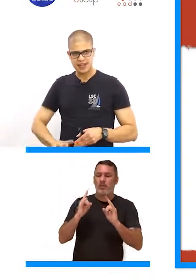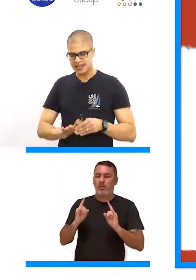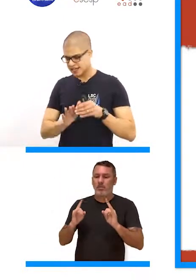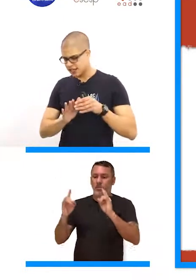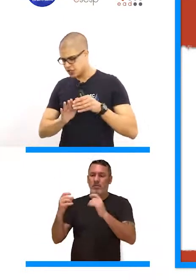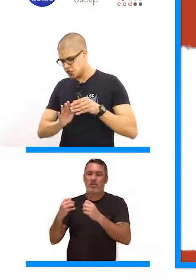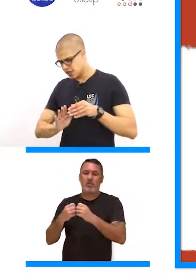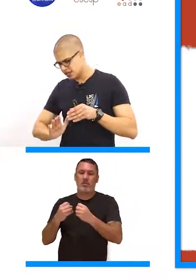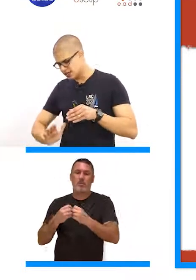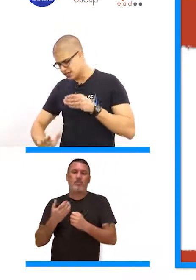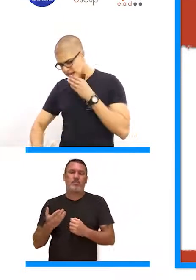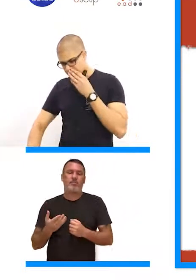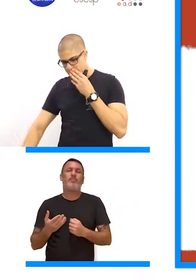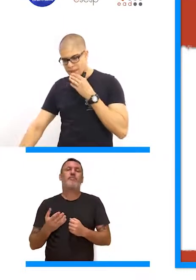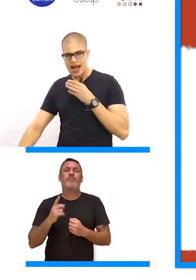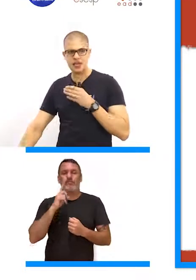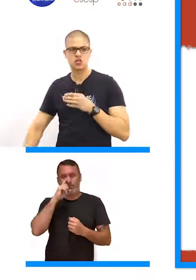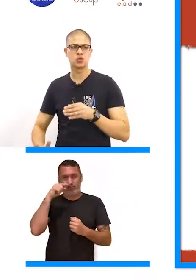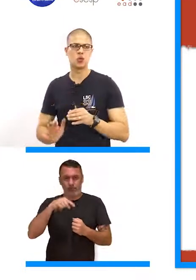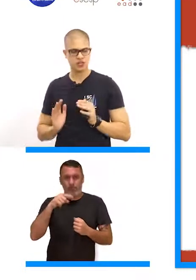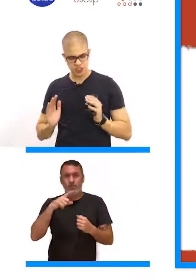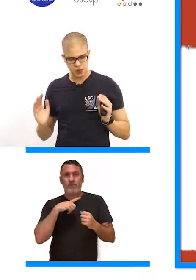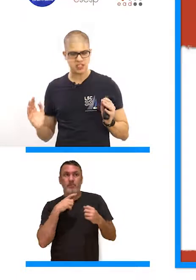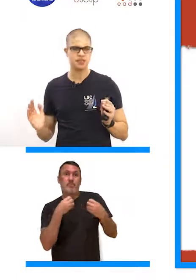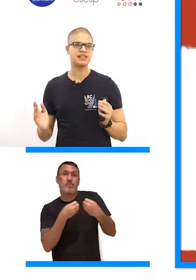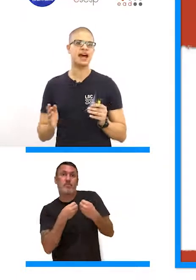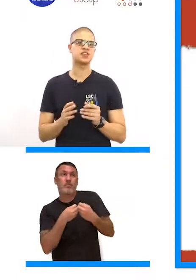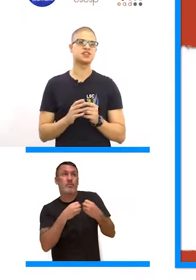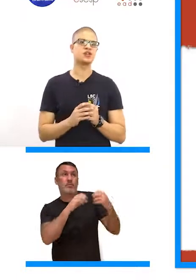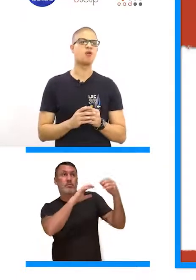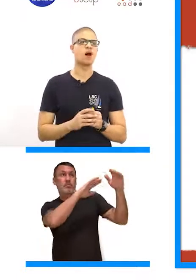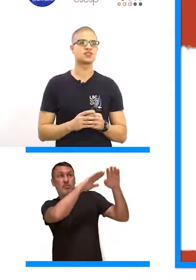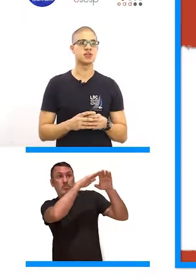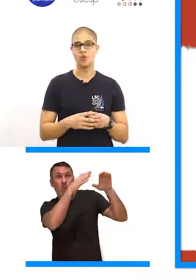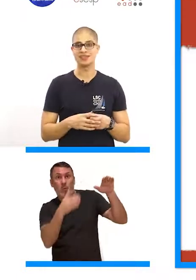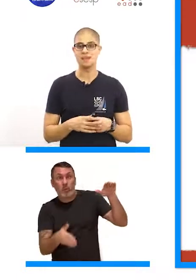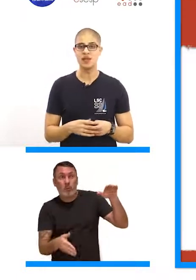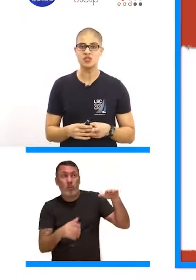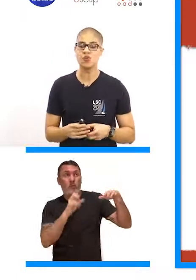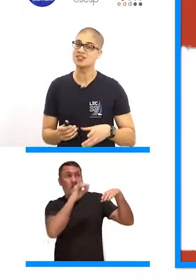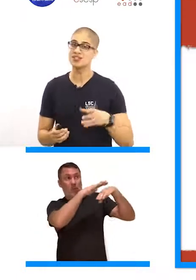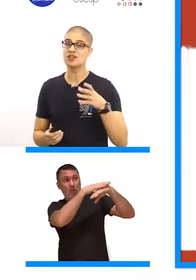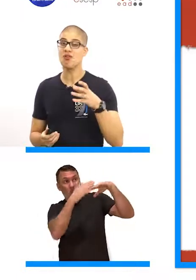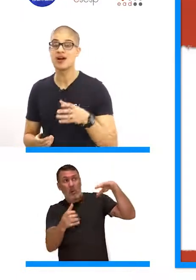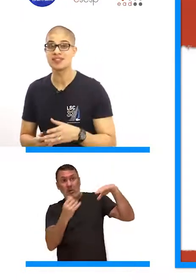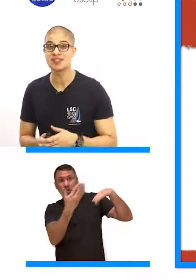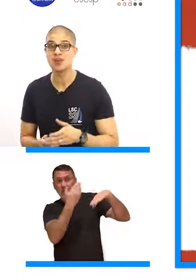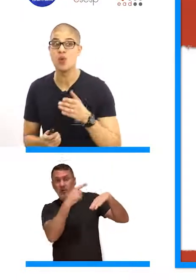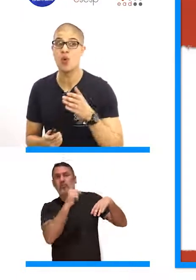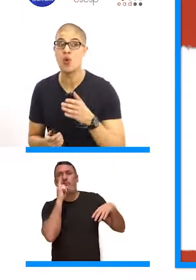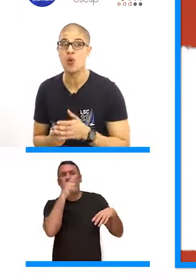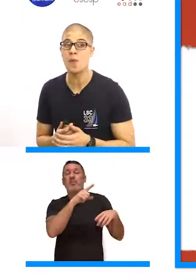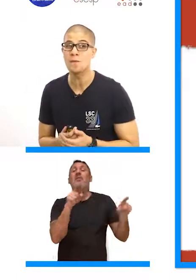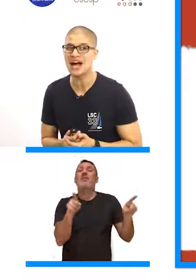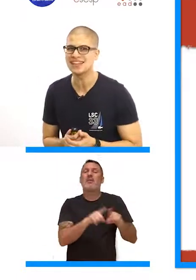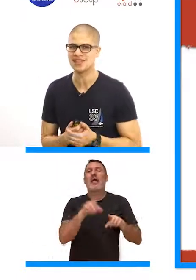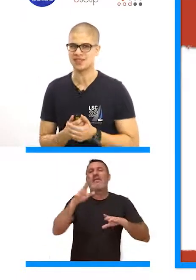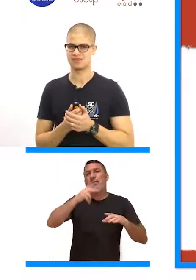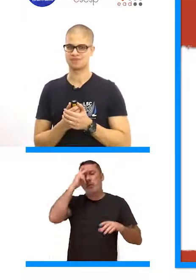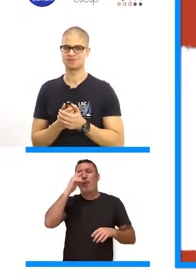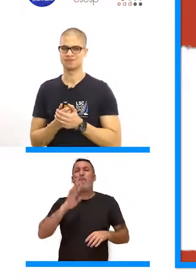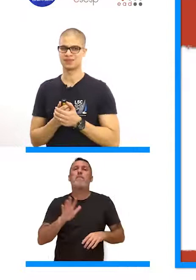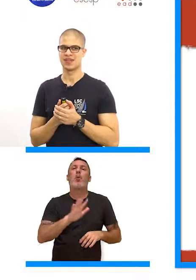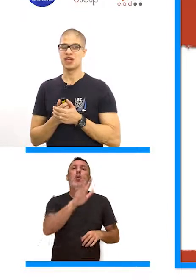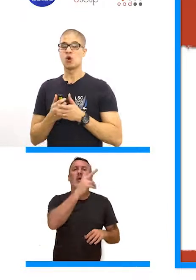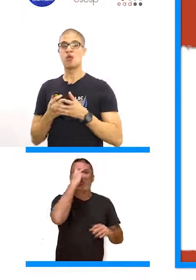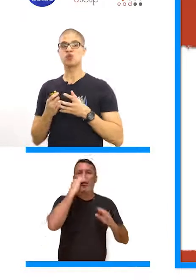tá? Naquela região ali que está abaixo ou nas proximidades da encosta, ou até mesmo quando essas encostas são